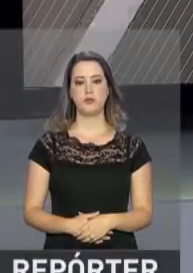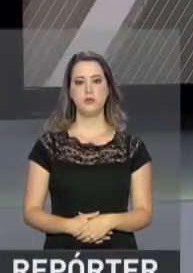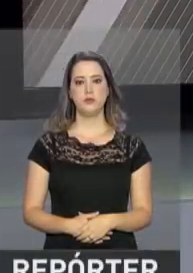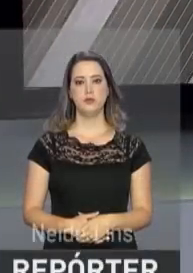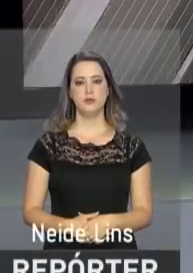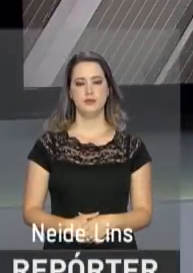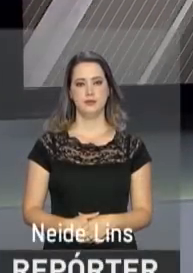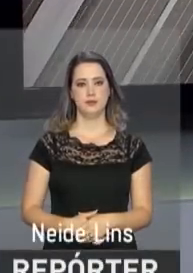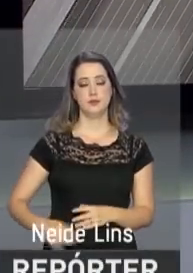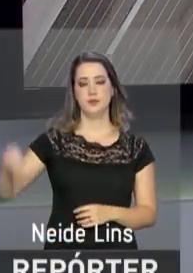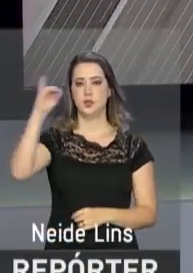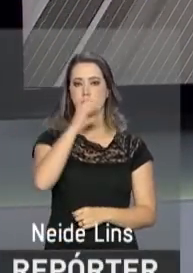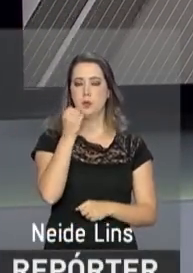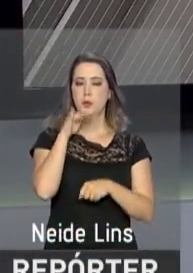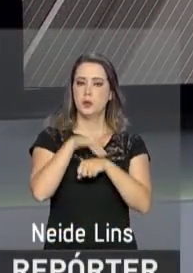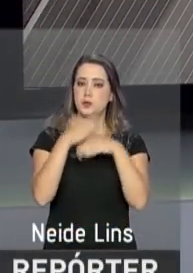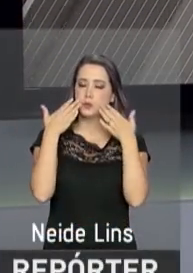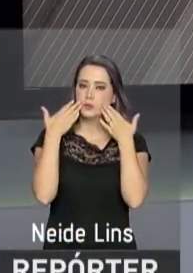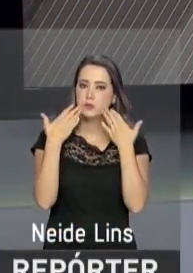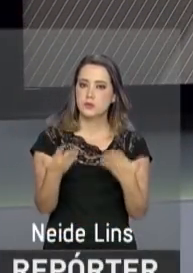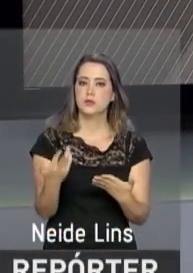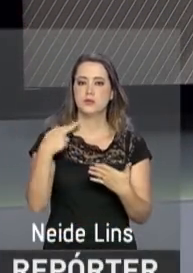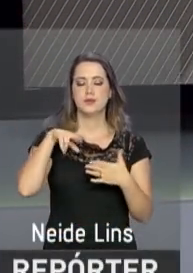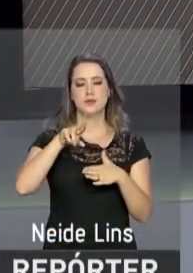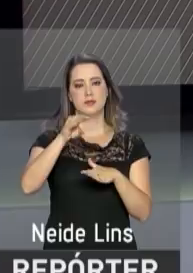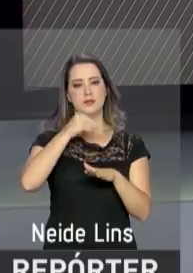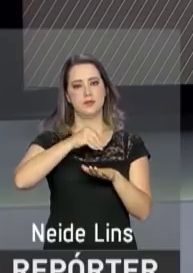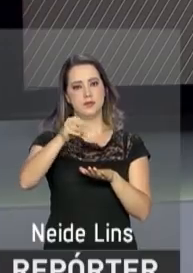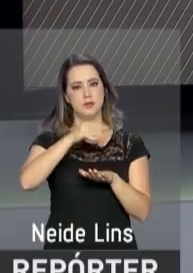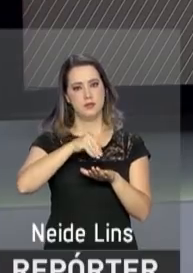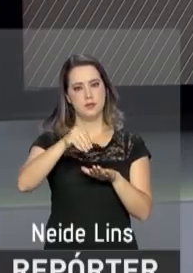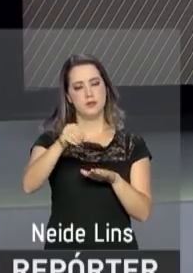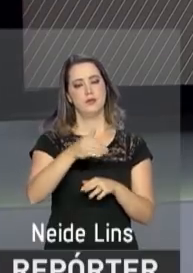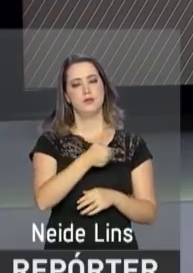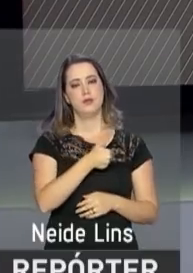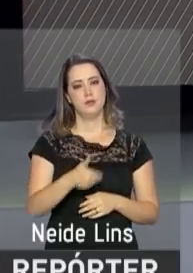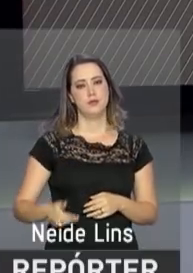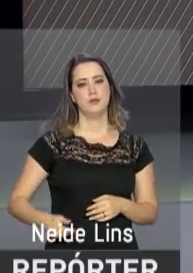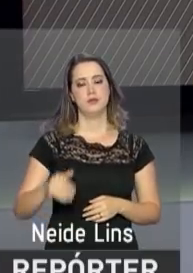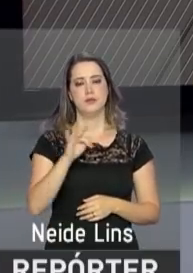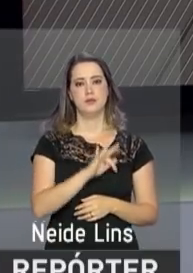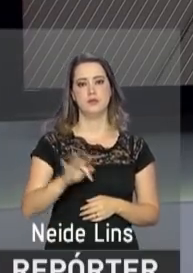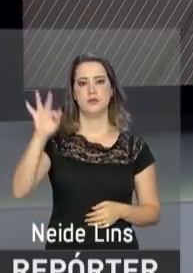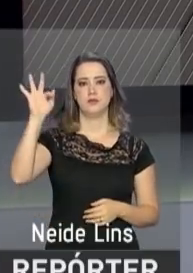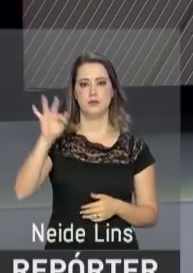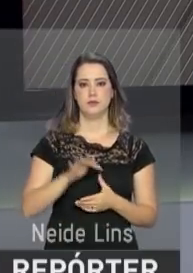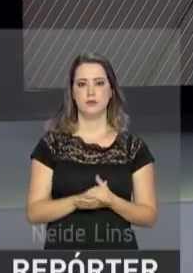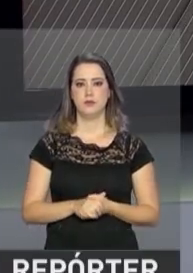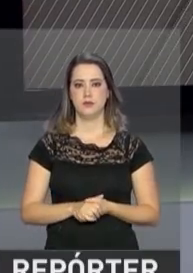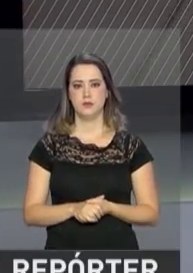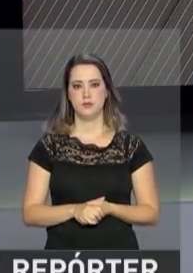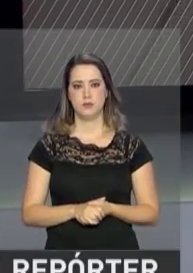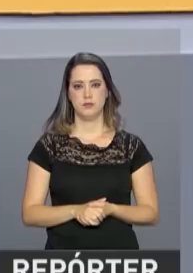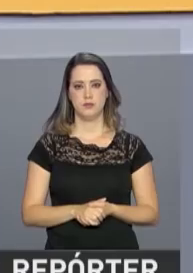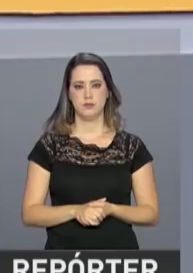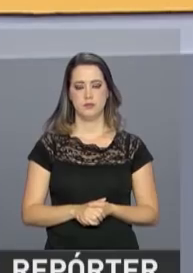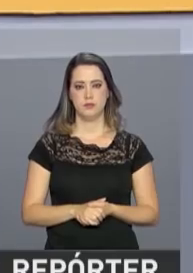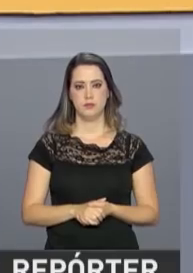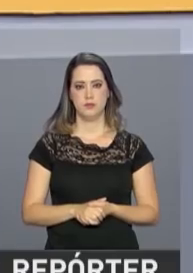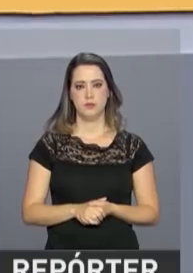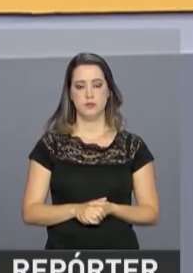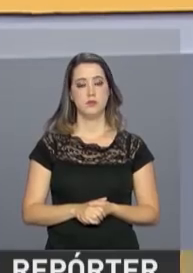olá boa noite começa agora mais uma edição do repórter nbr com as notícias do governo federal